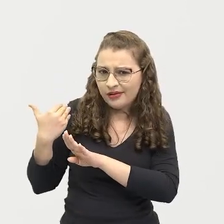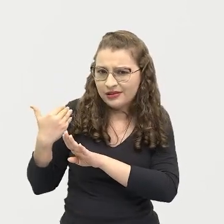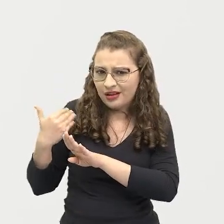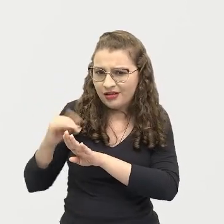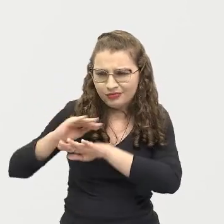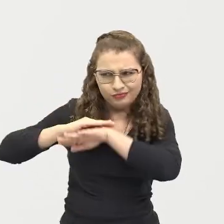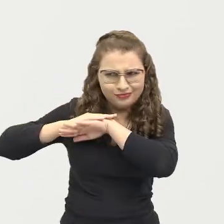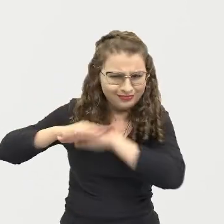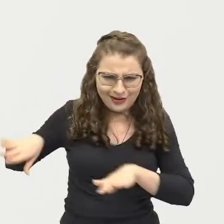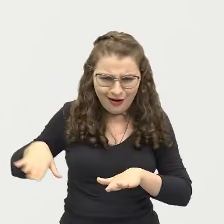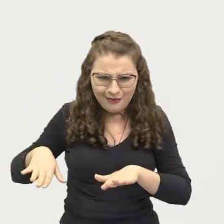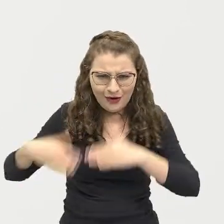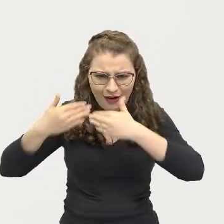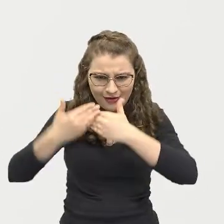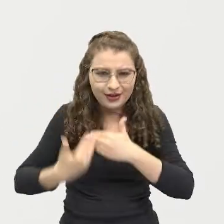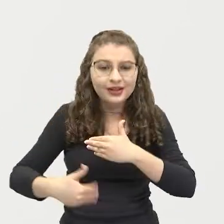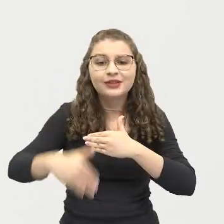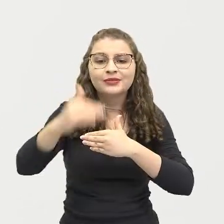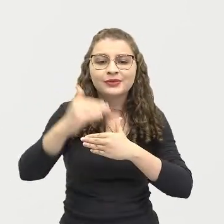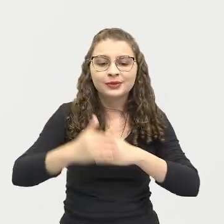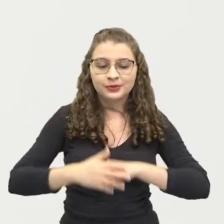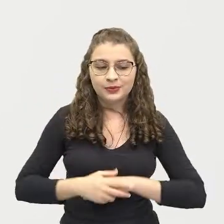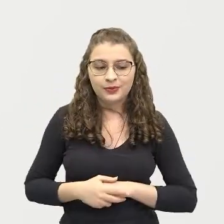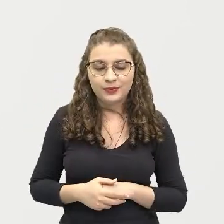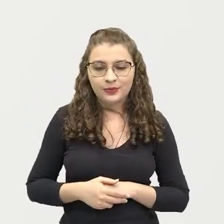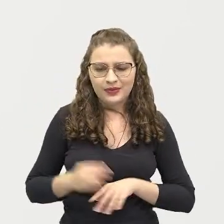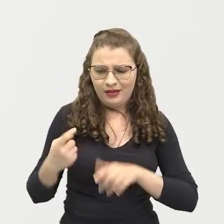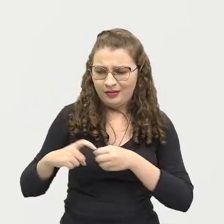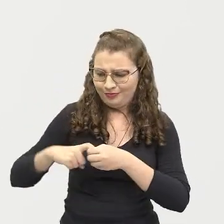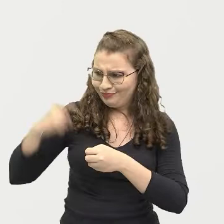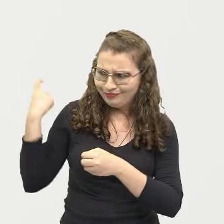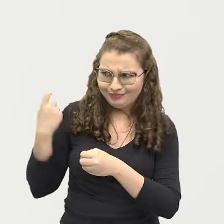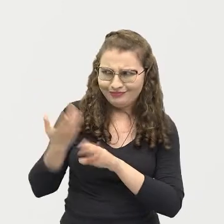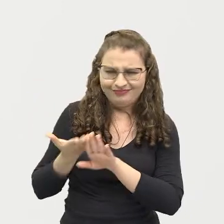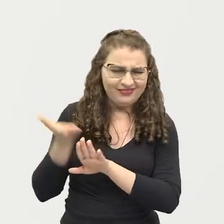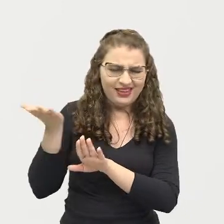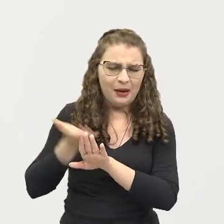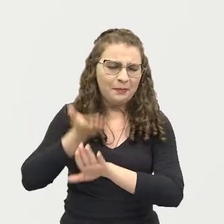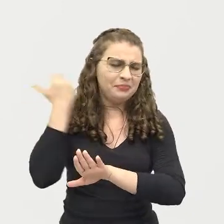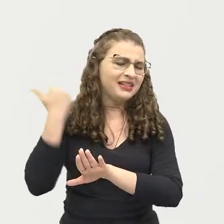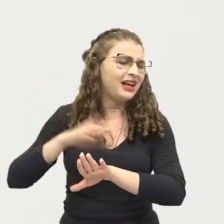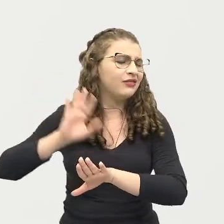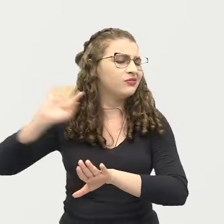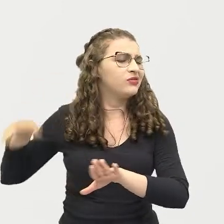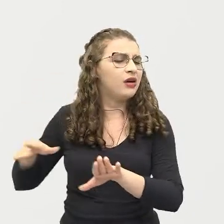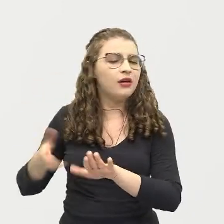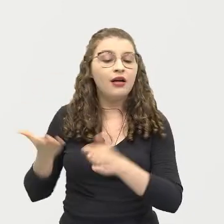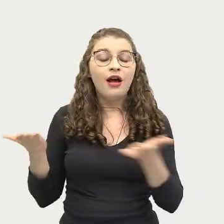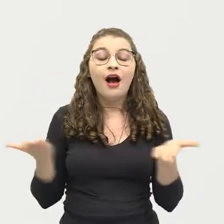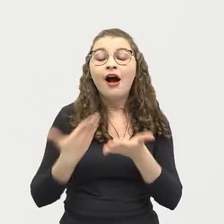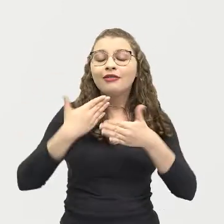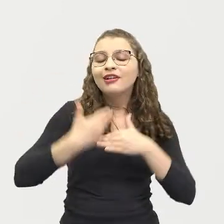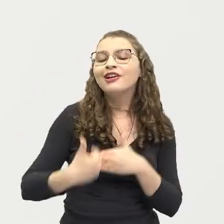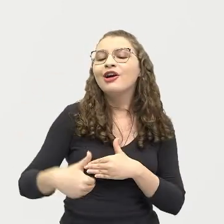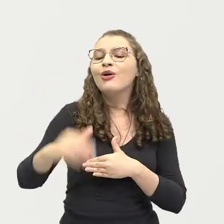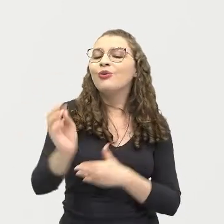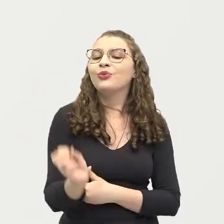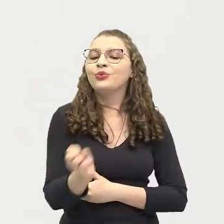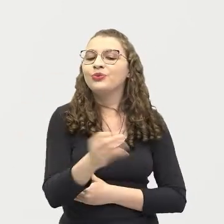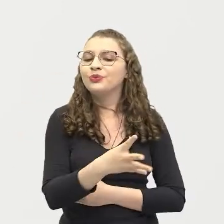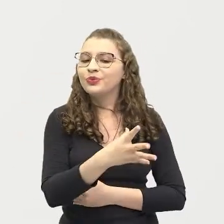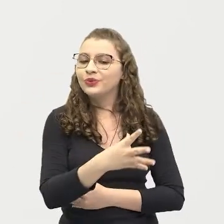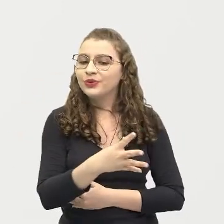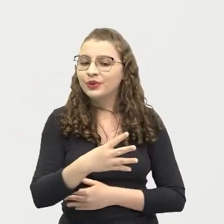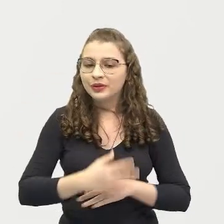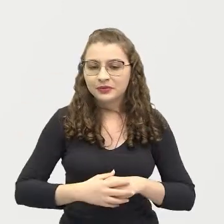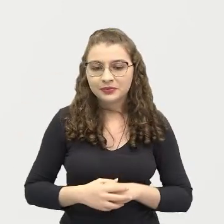passadistas. Então eles vão abandonar o passado, vão romper com o passado. Como sempre as escolas, as novas escolas sempre vão romper